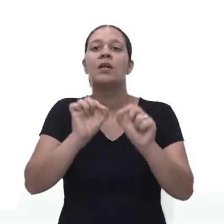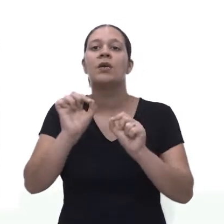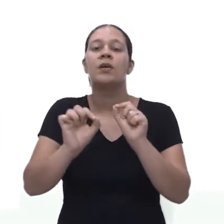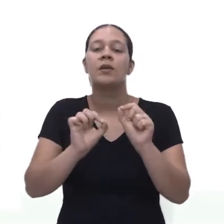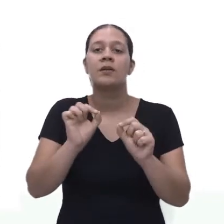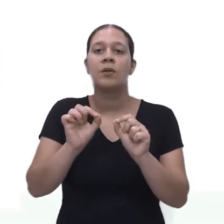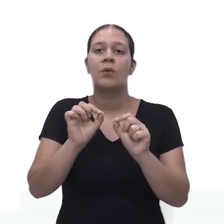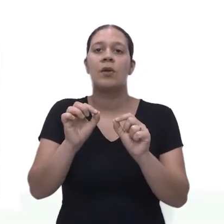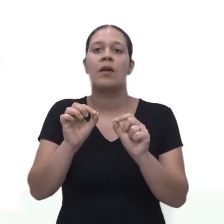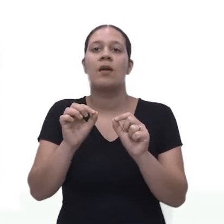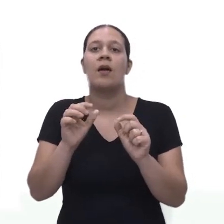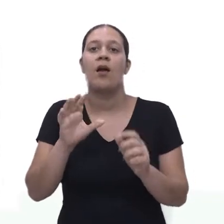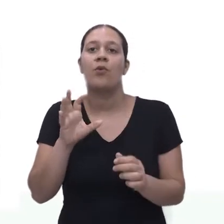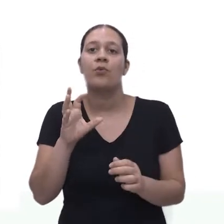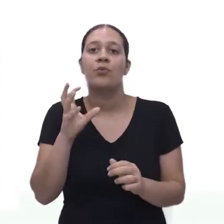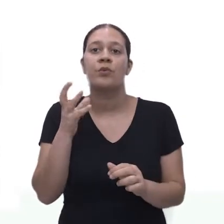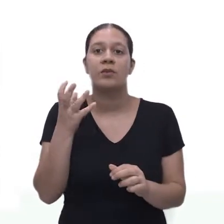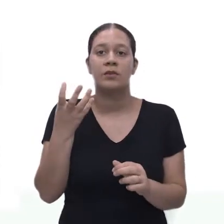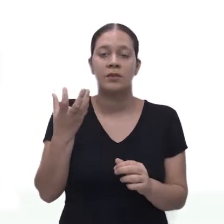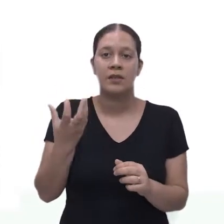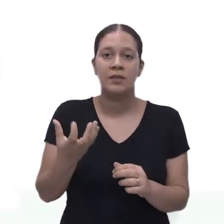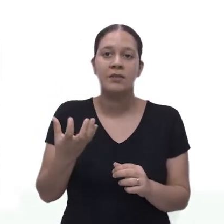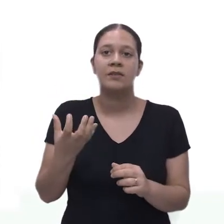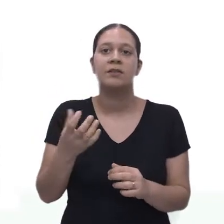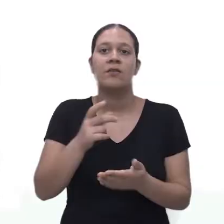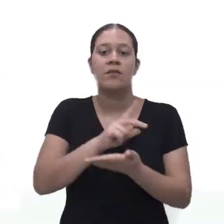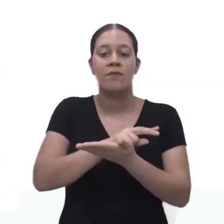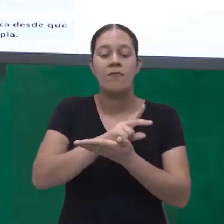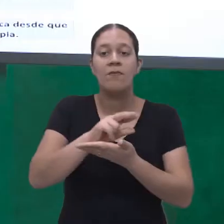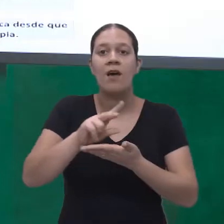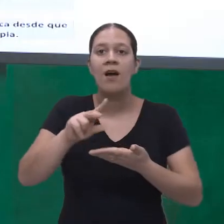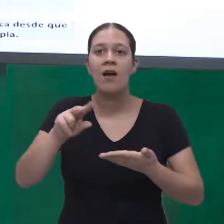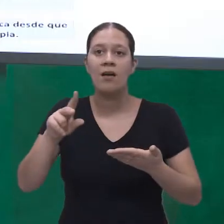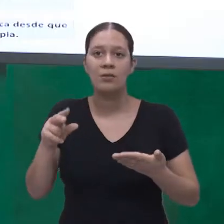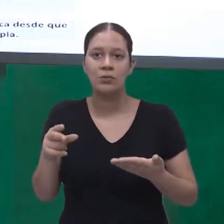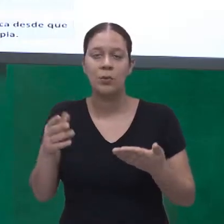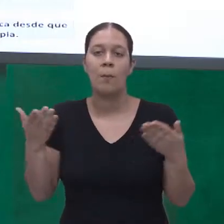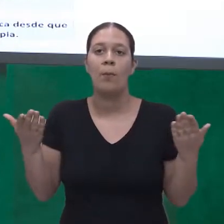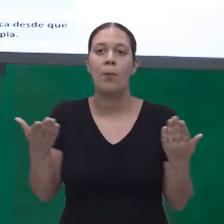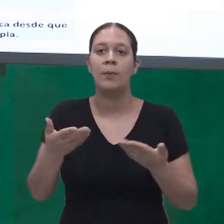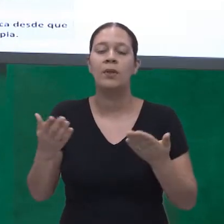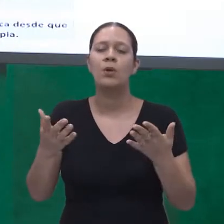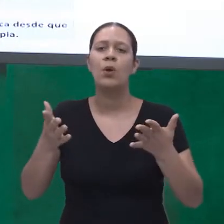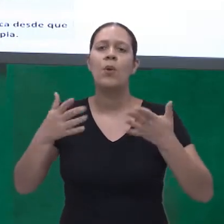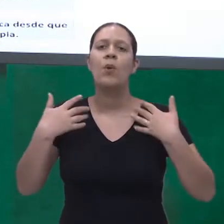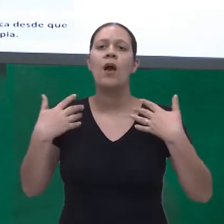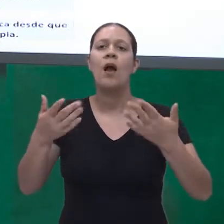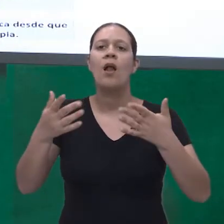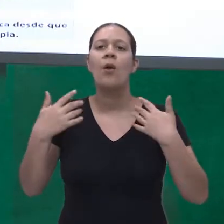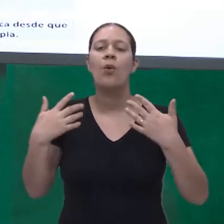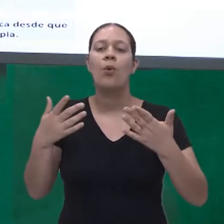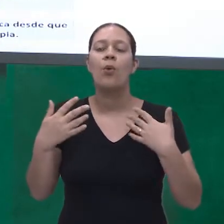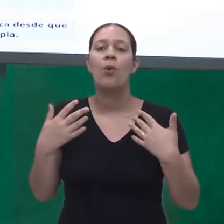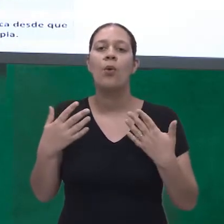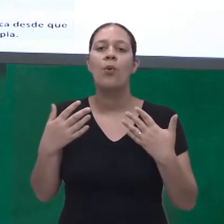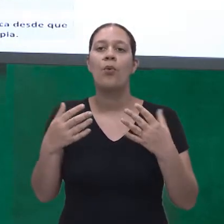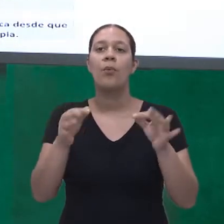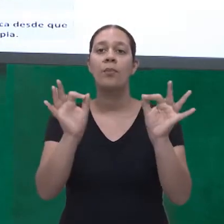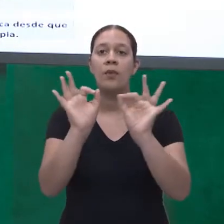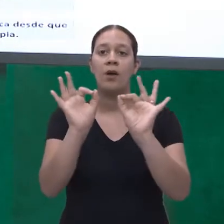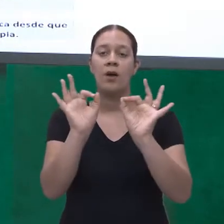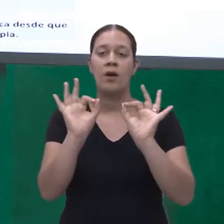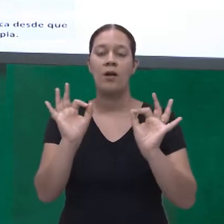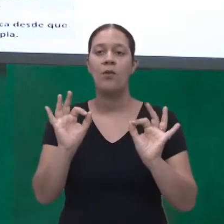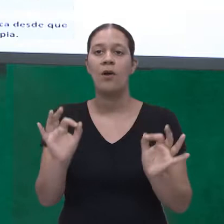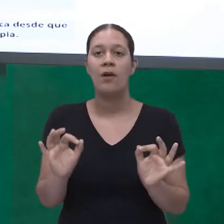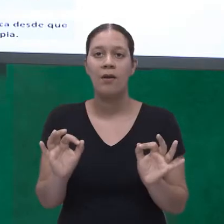esteja essa reação ocorrendo em uma ou em várias etapas. O calor não depende de como